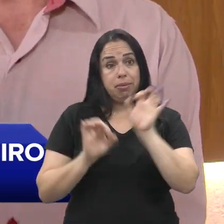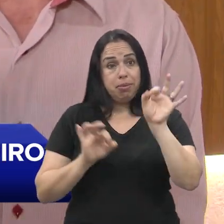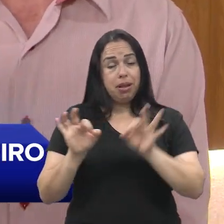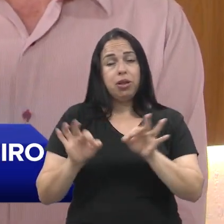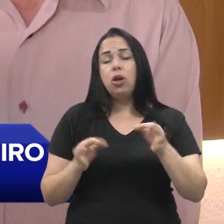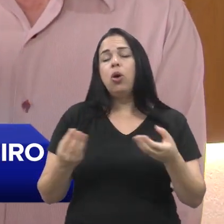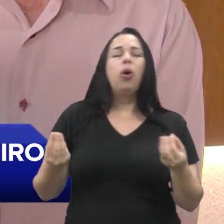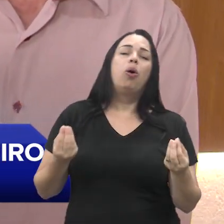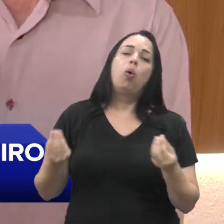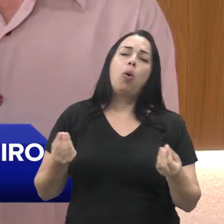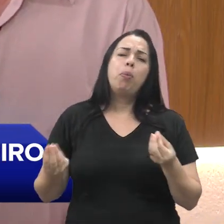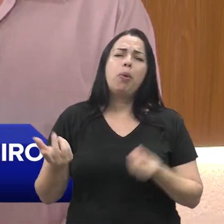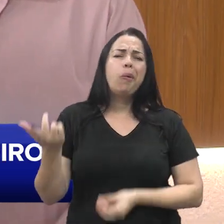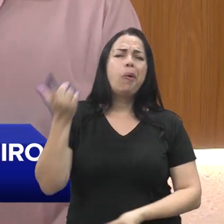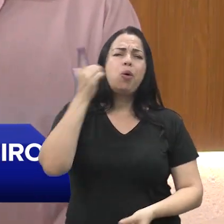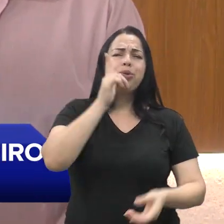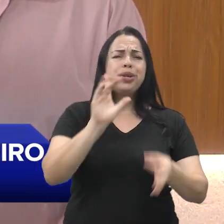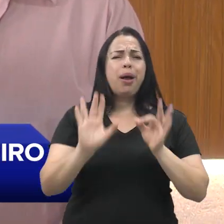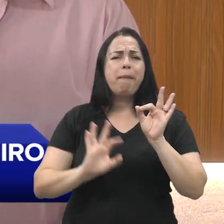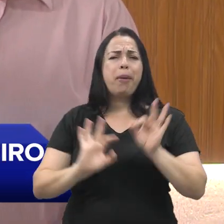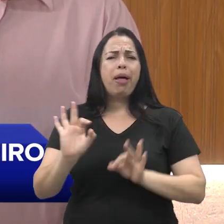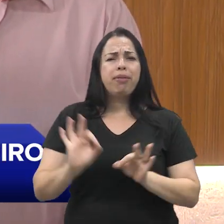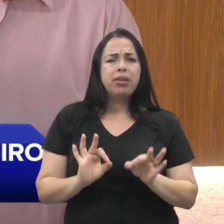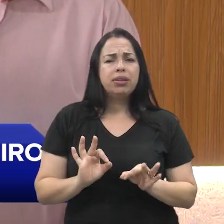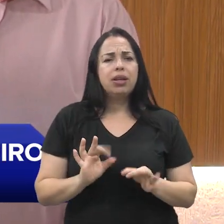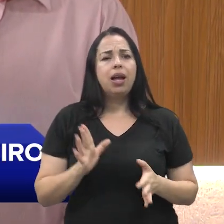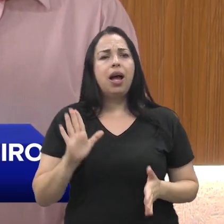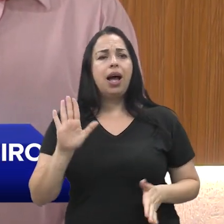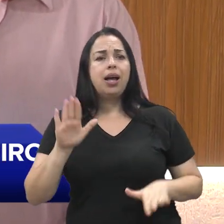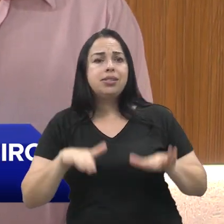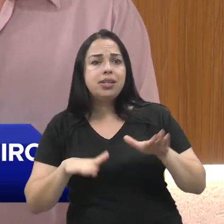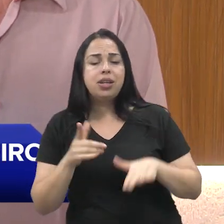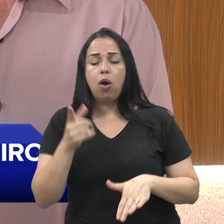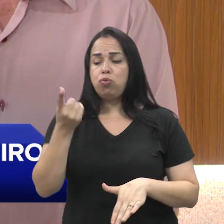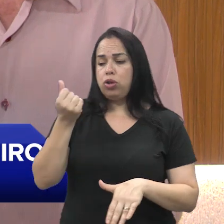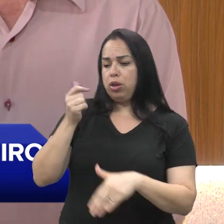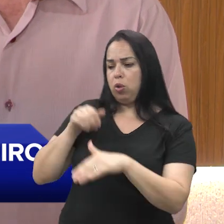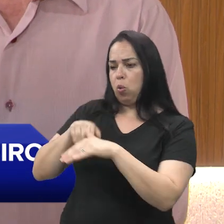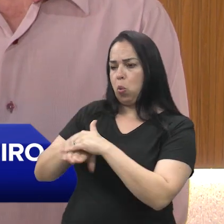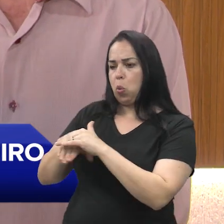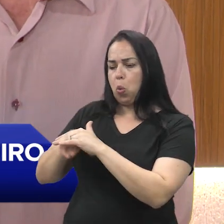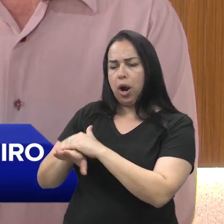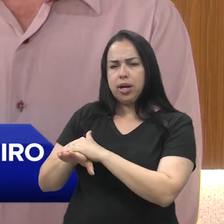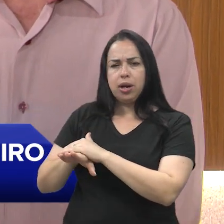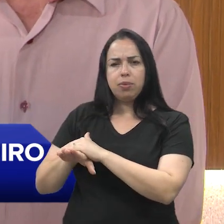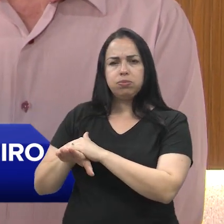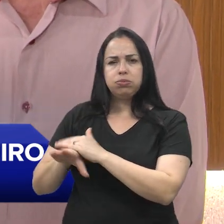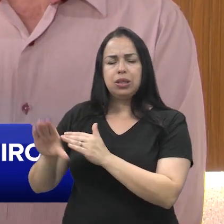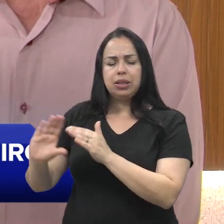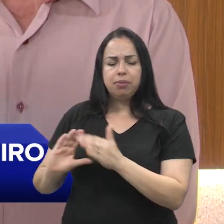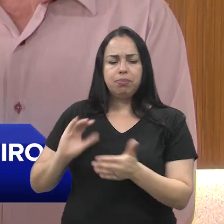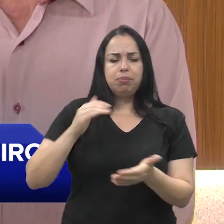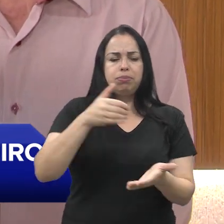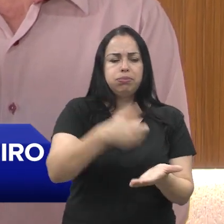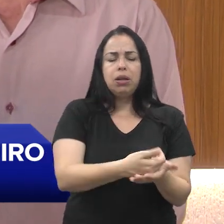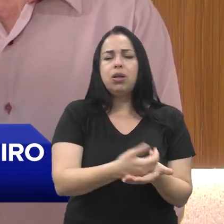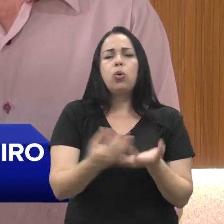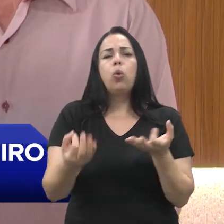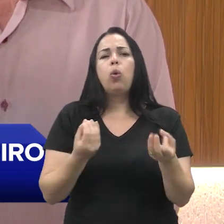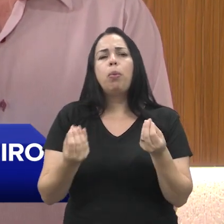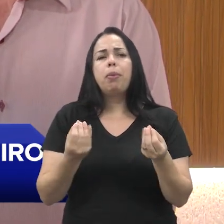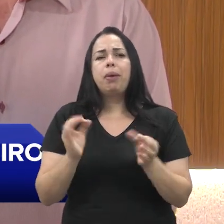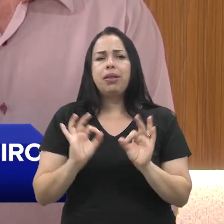nesse planejamento, né, professor, como ter esse planejamento, né? De repente é um dinheiro que você já deixou guardado ou tem o que